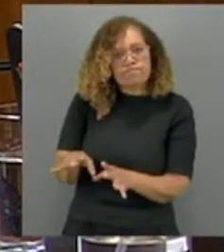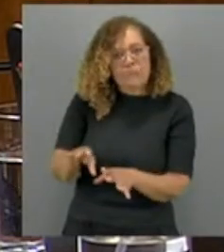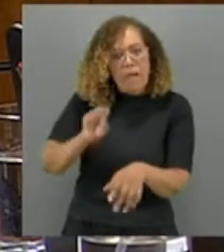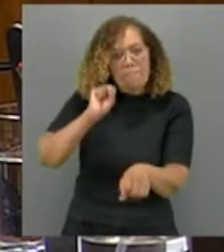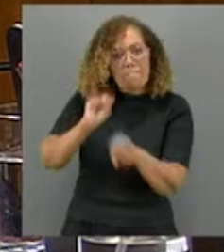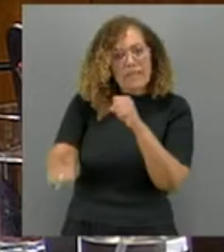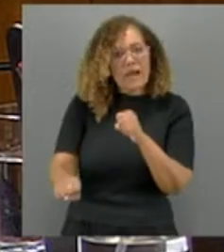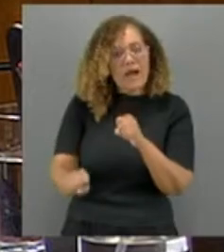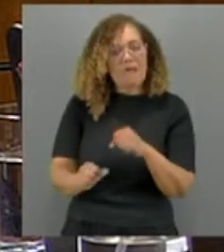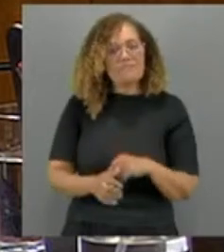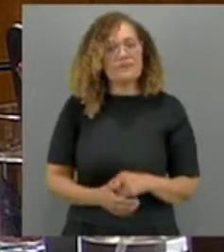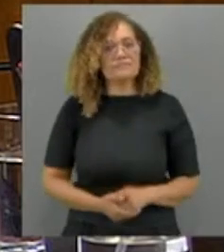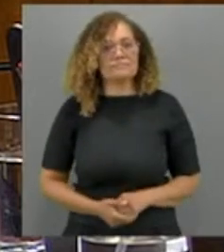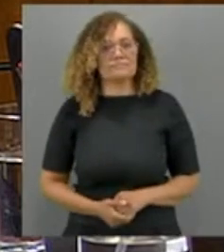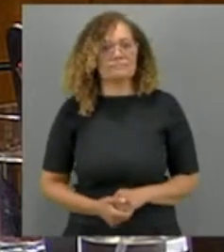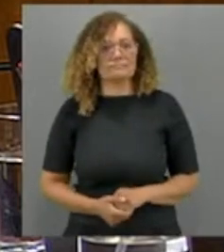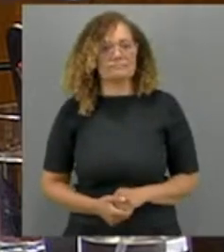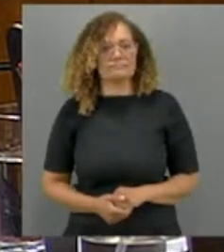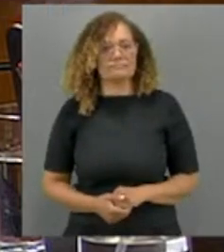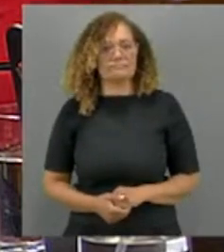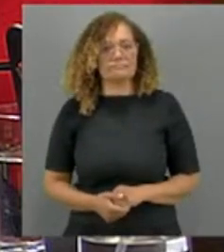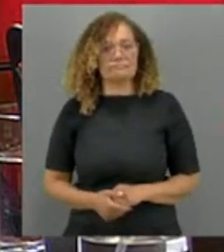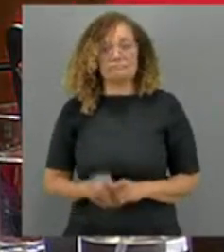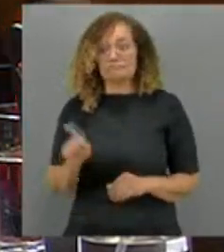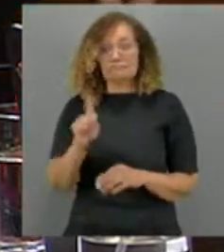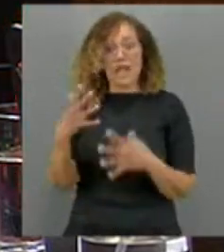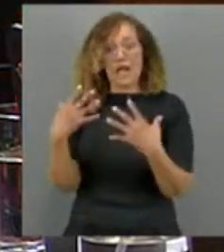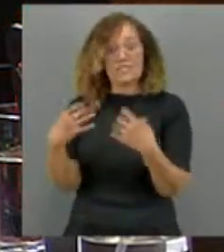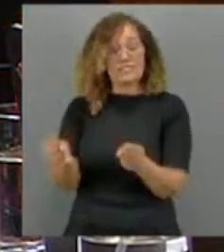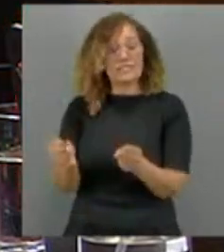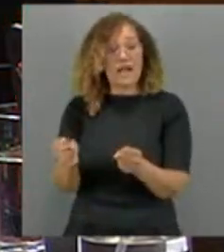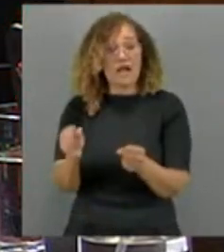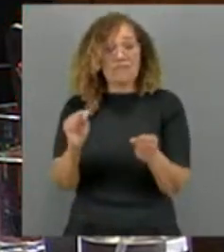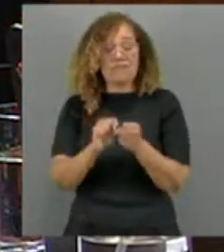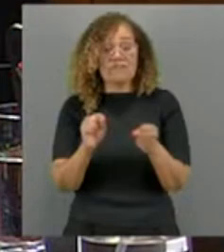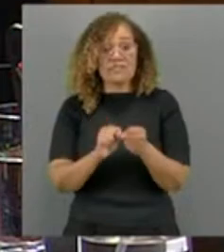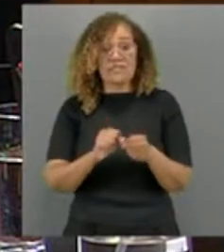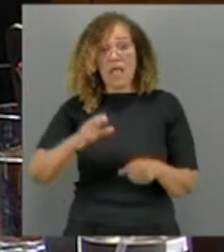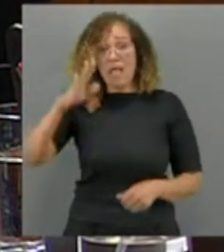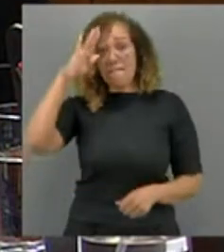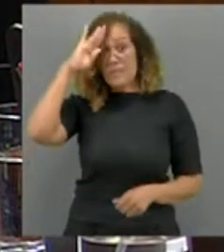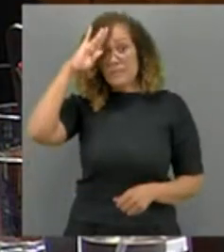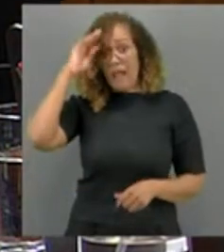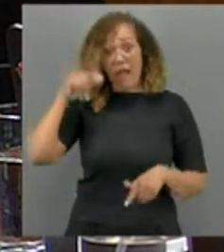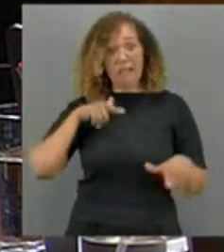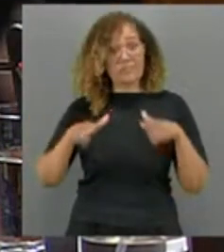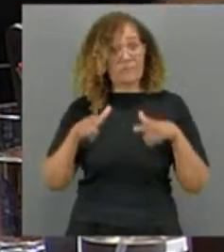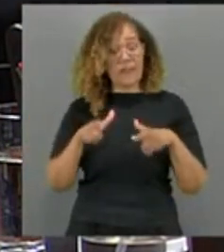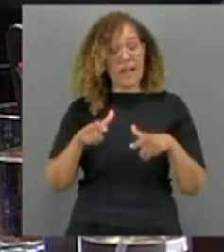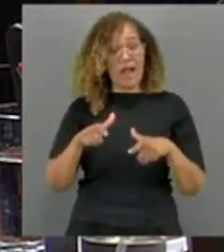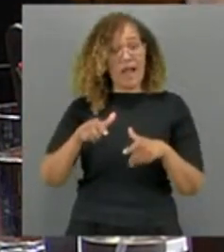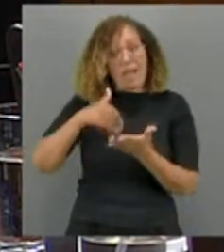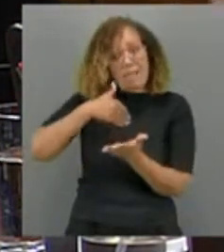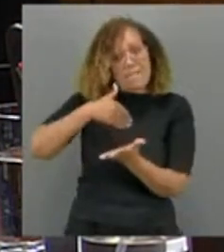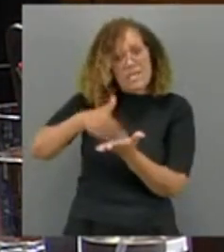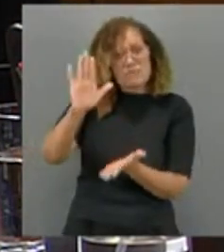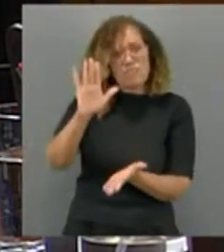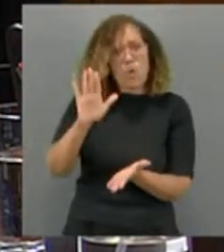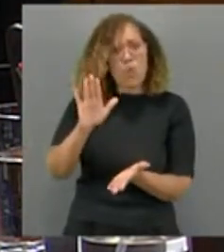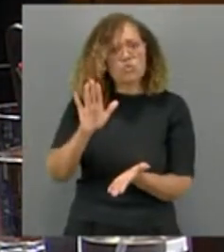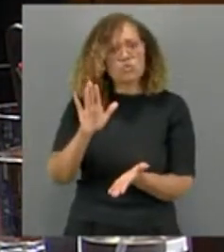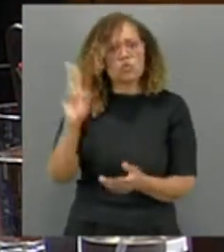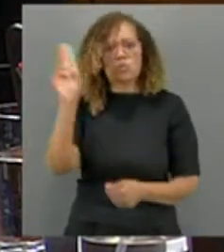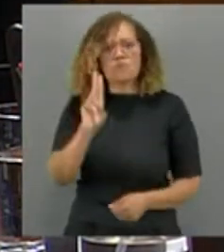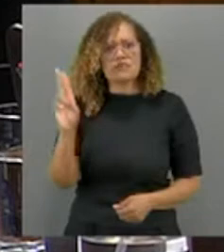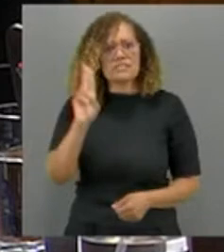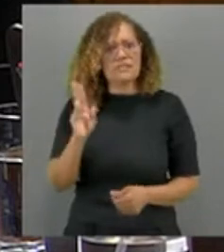dizimação, eram impedidos de exercer atividades civis, eram expulsos das